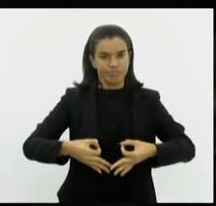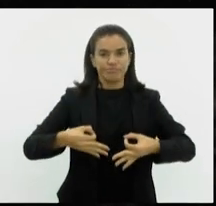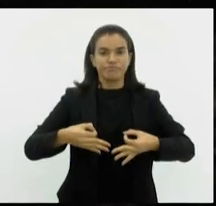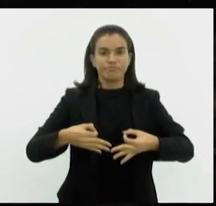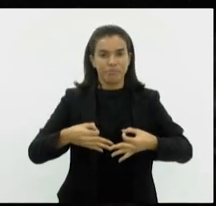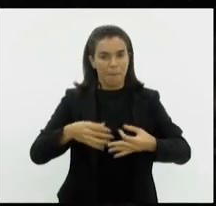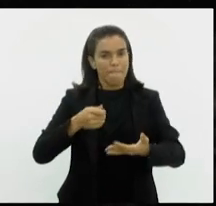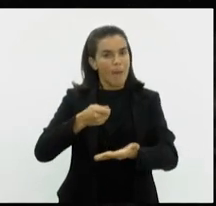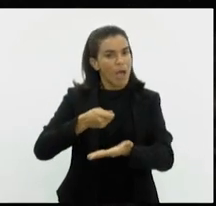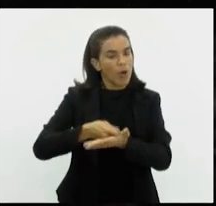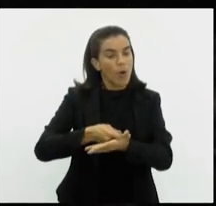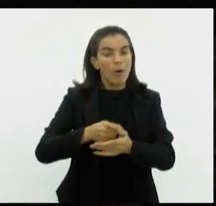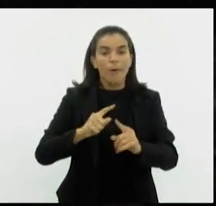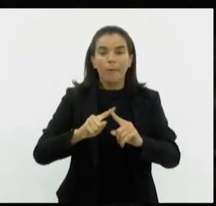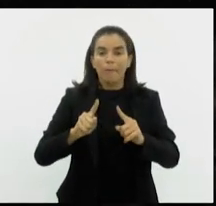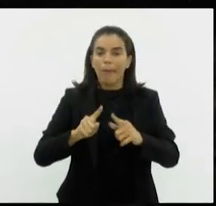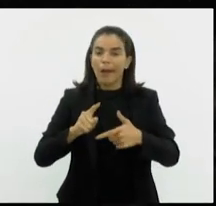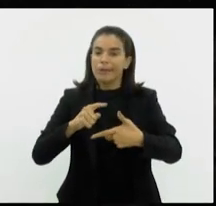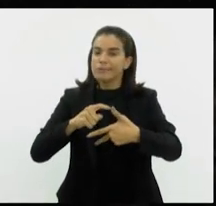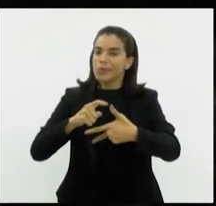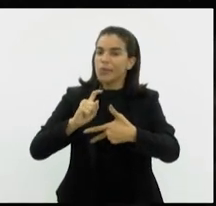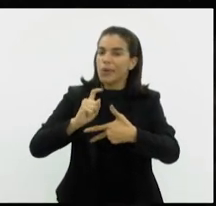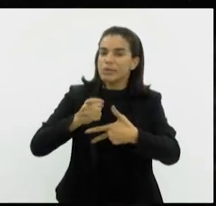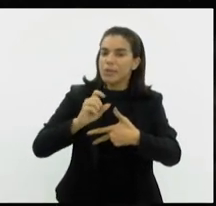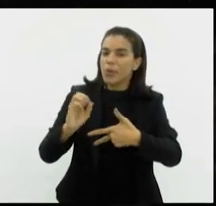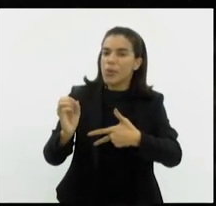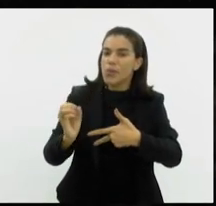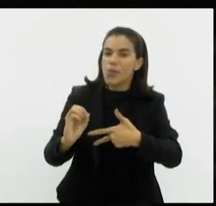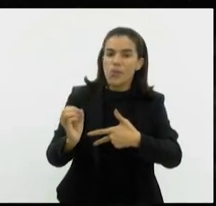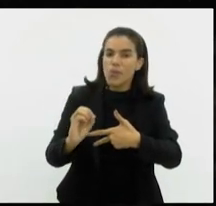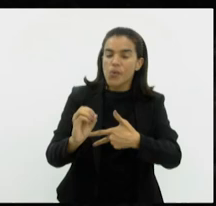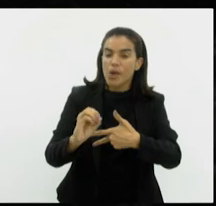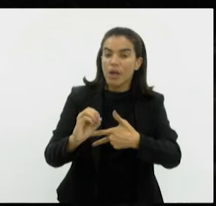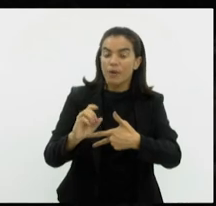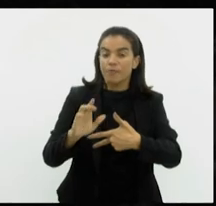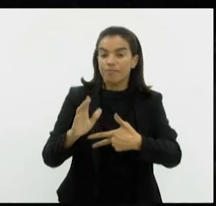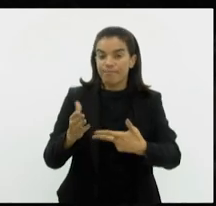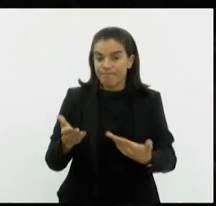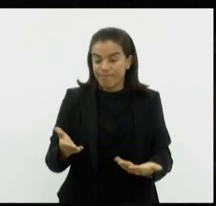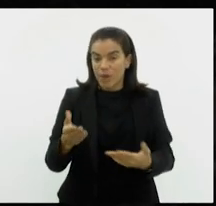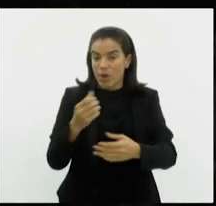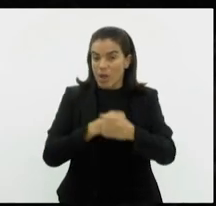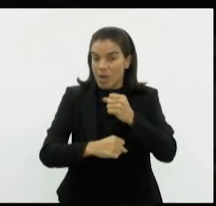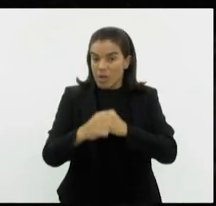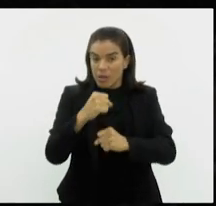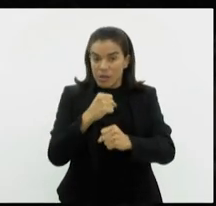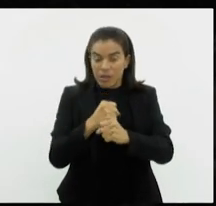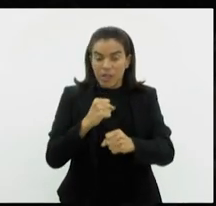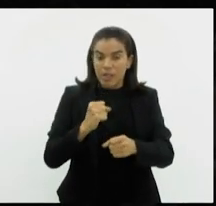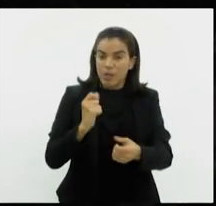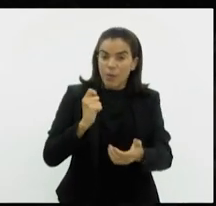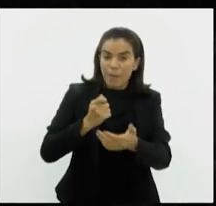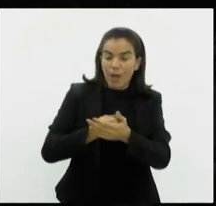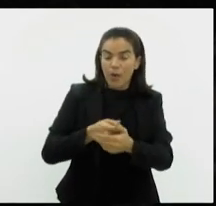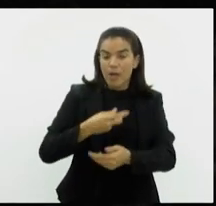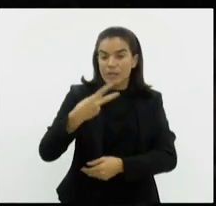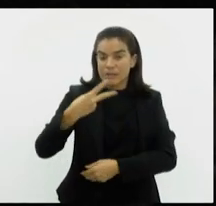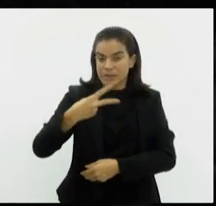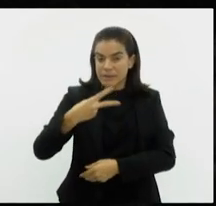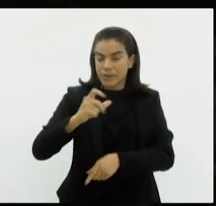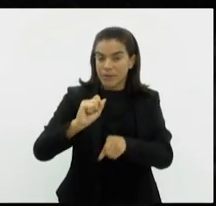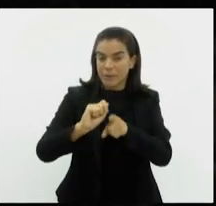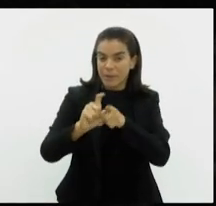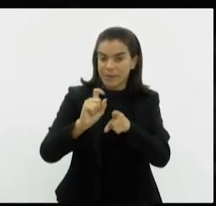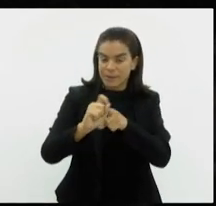legítima menos o poder executivo no ano passado diante do não pagamento da segunda parcela da